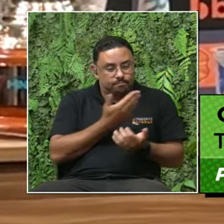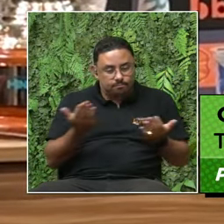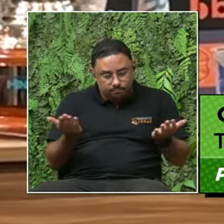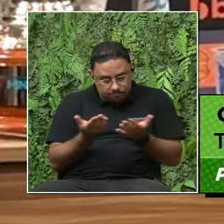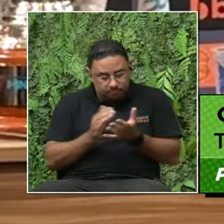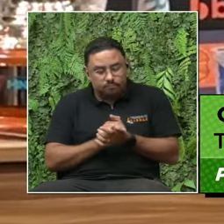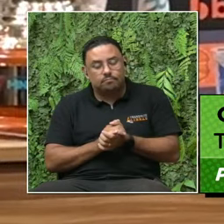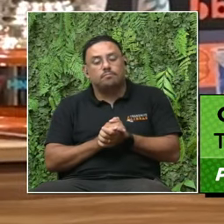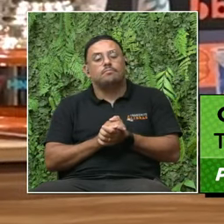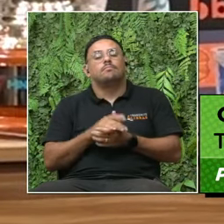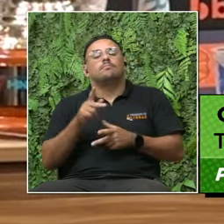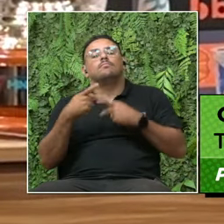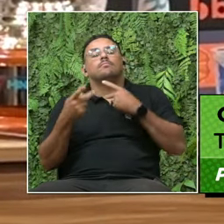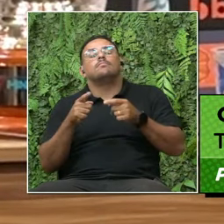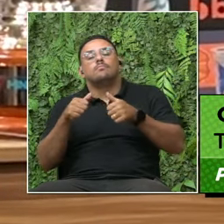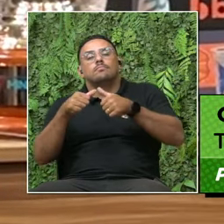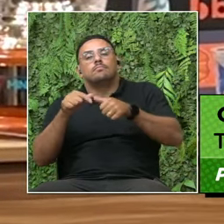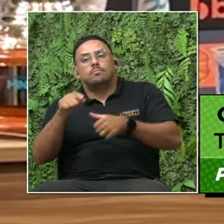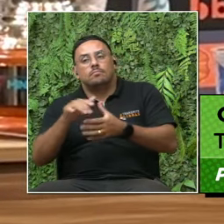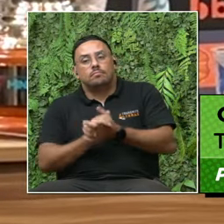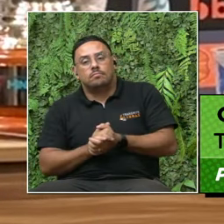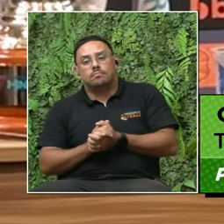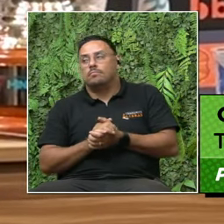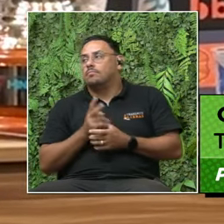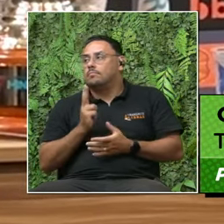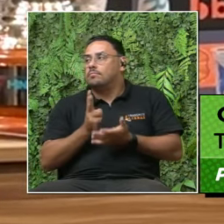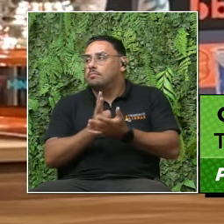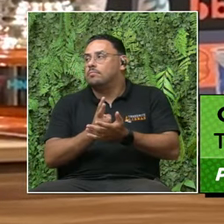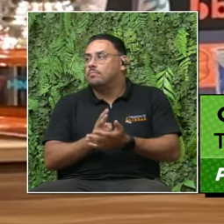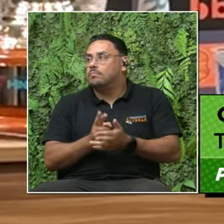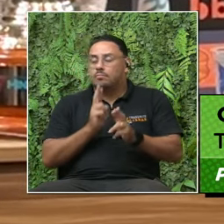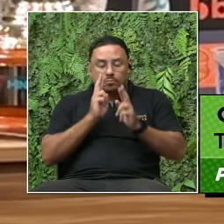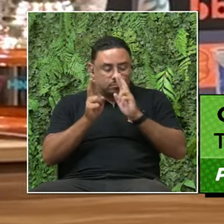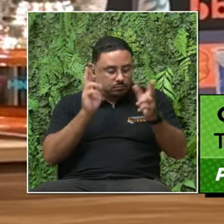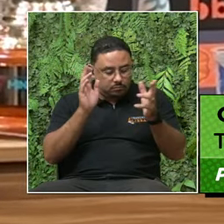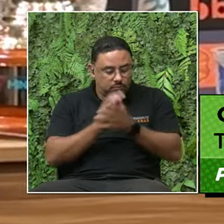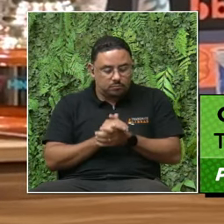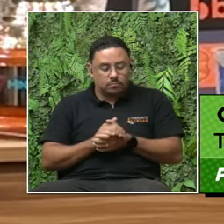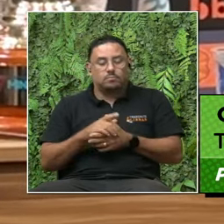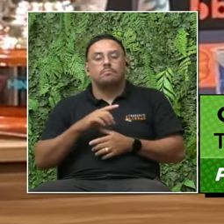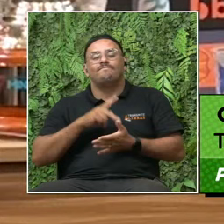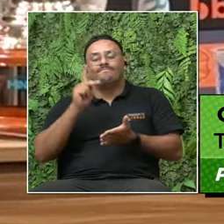ahora a extraordinario